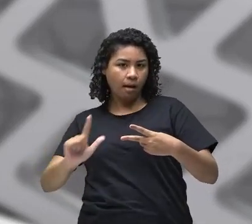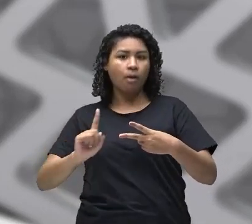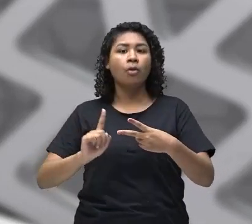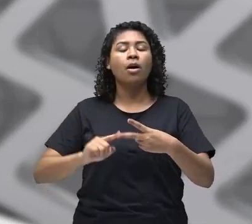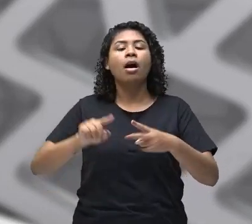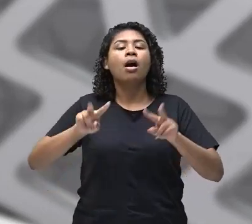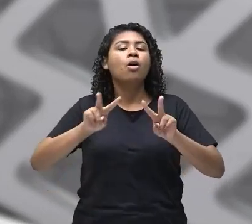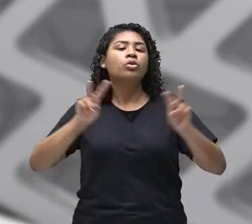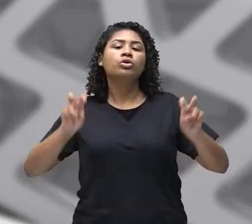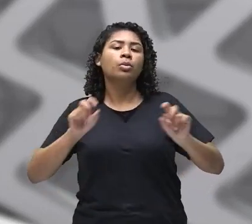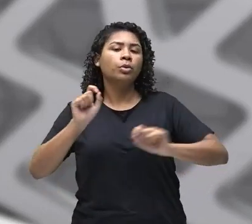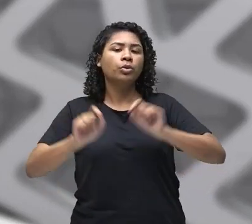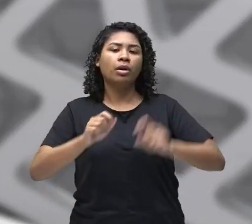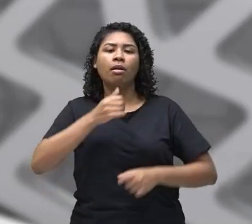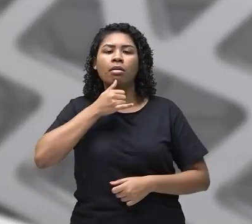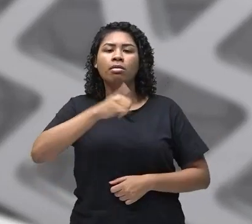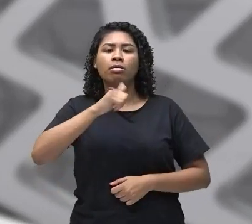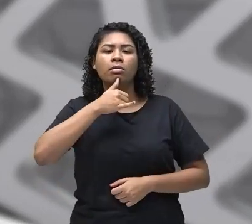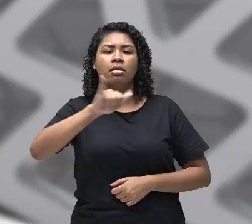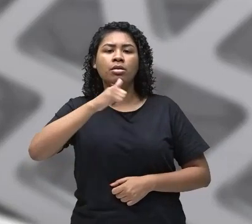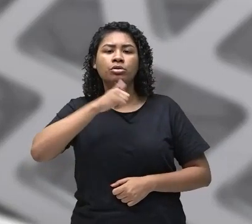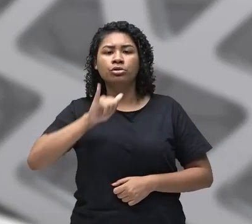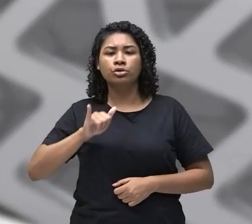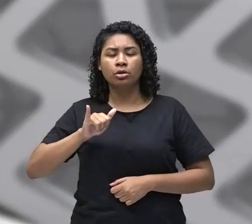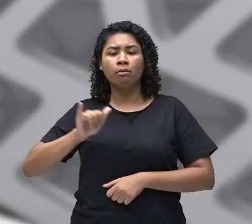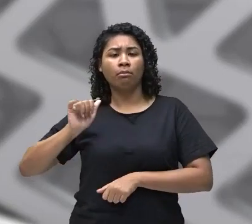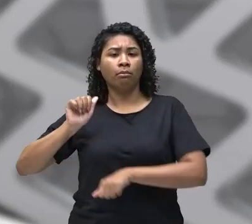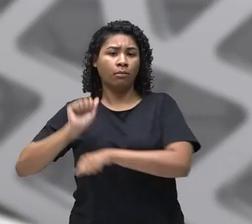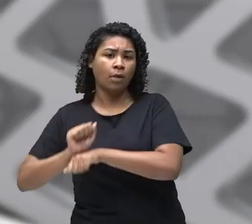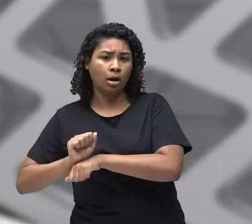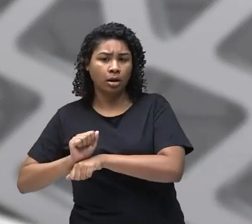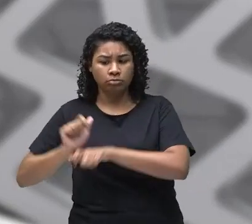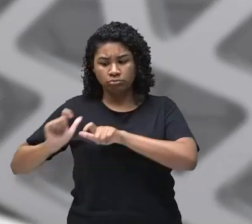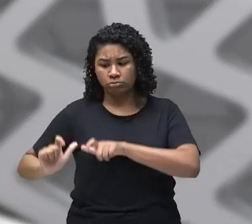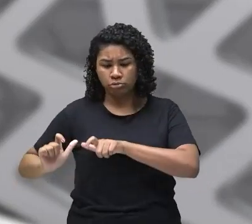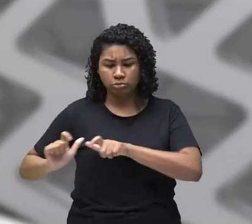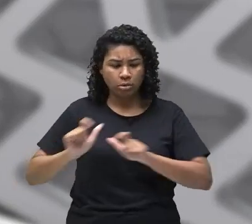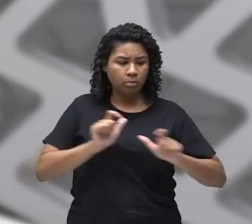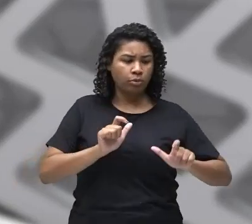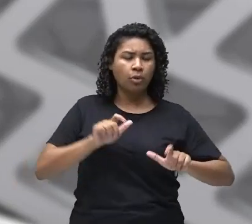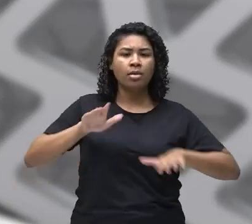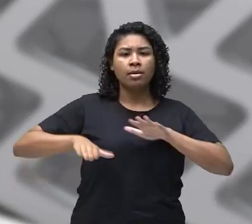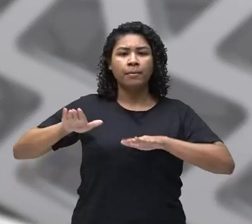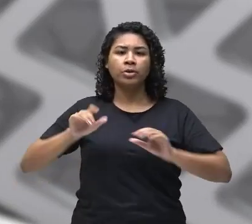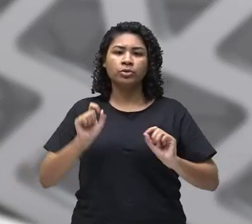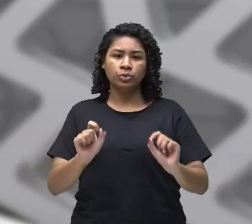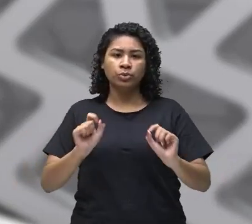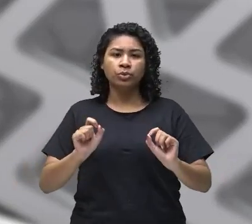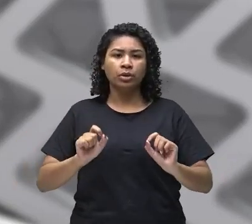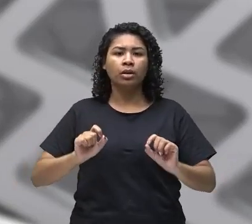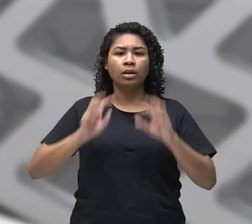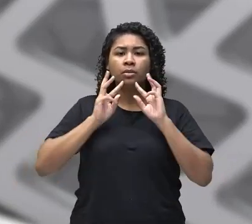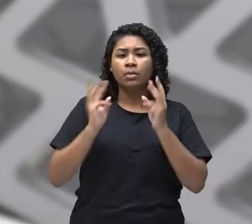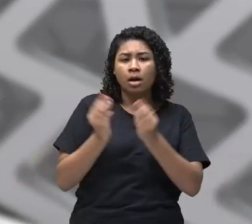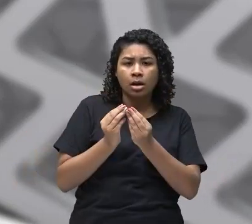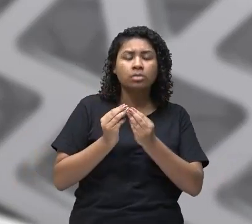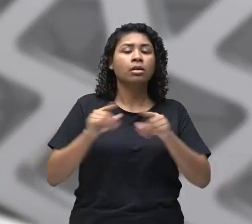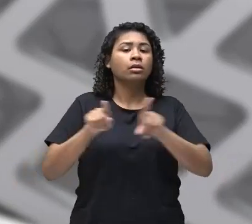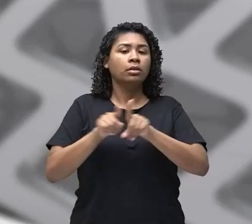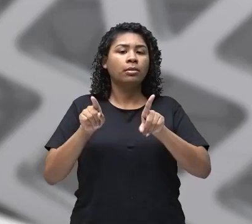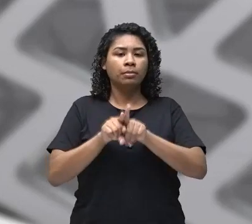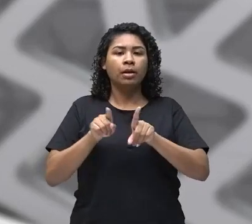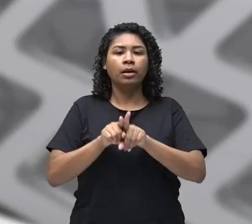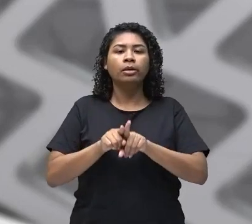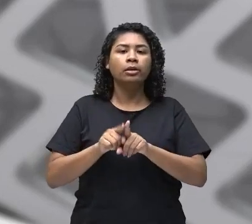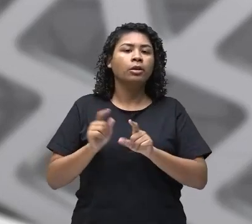a energia de posição e ela depende da sua massa da gravidade na altura